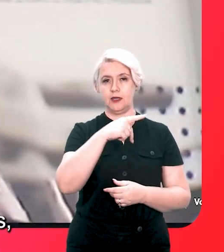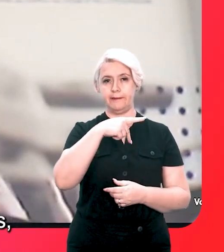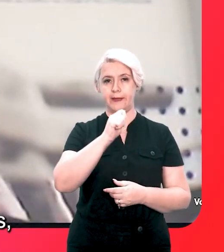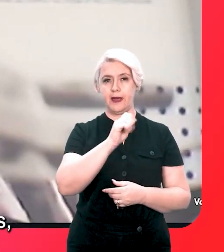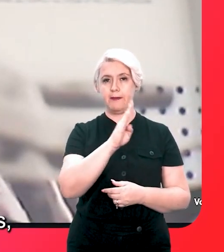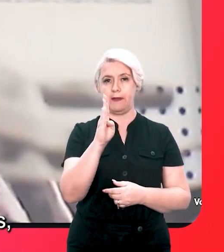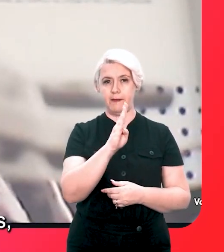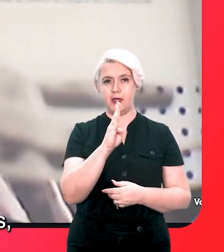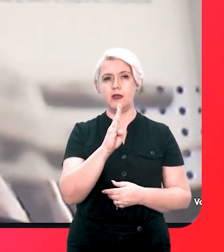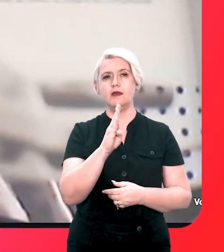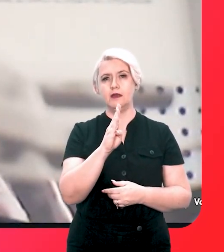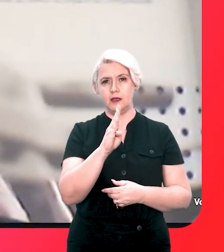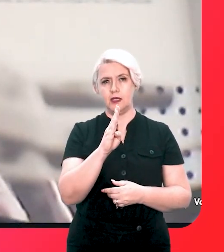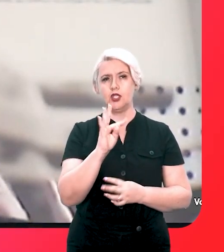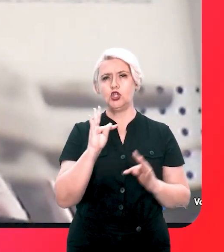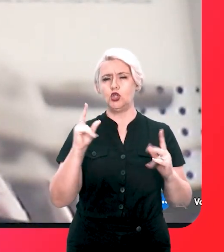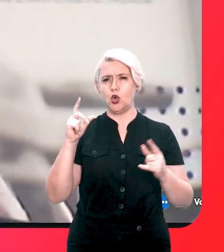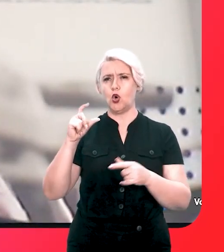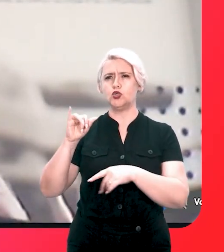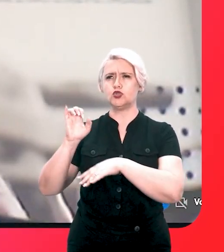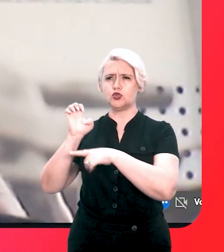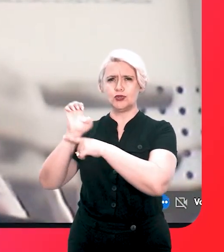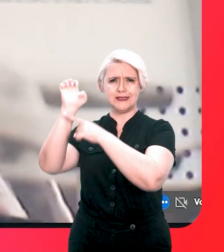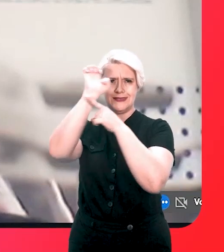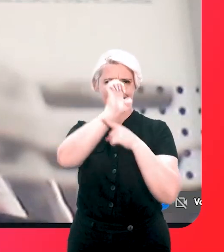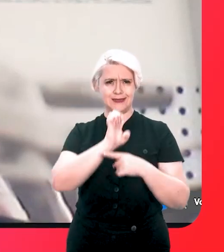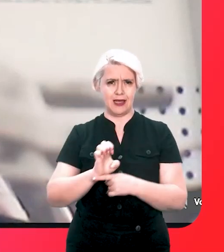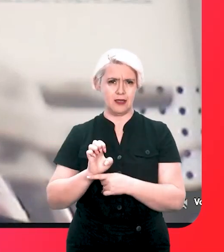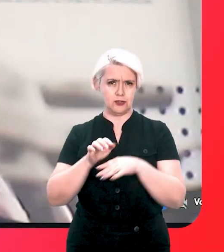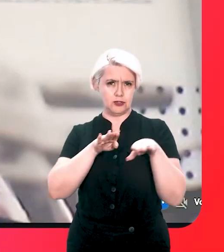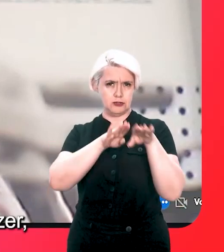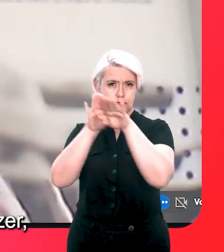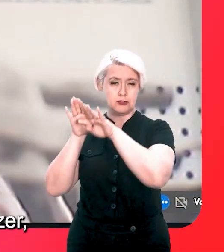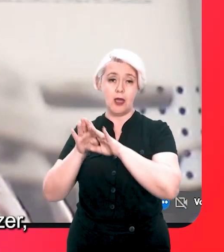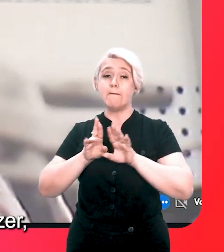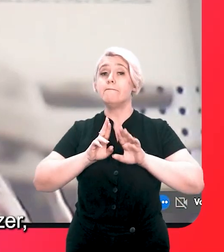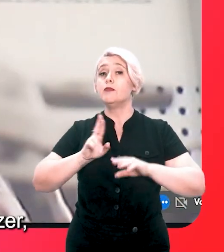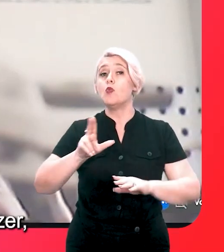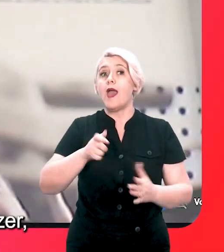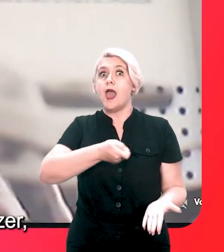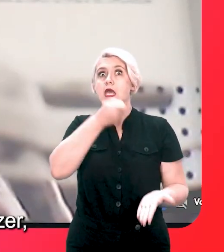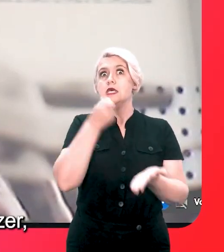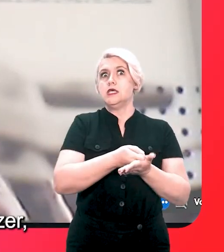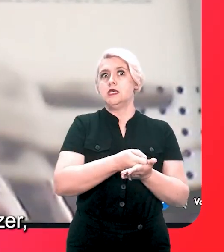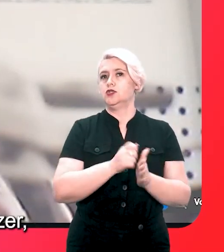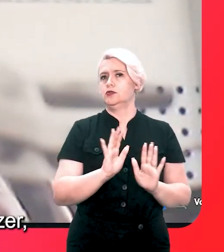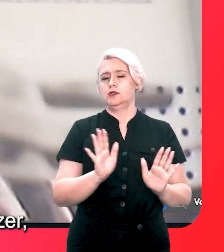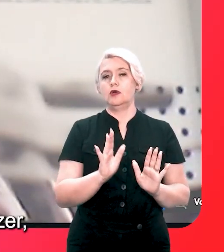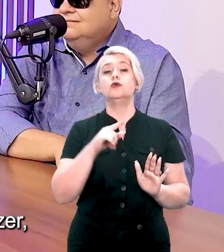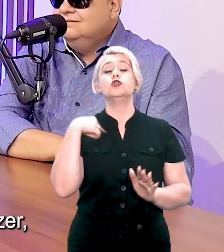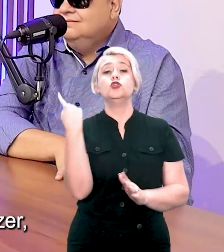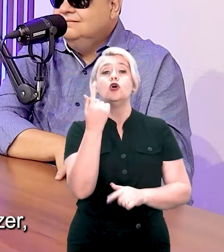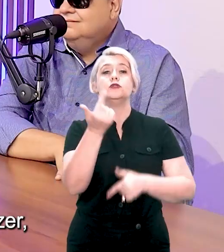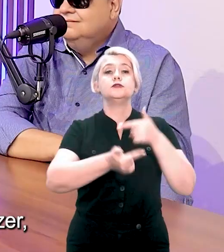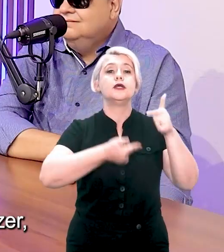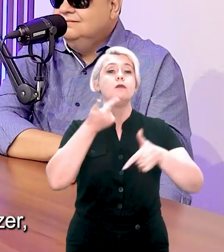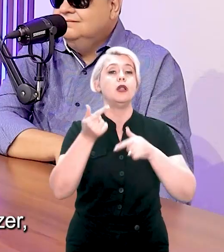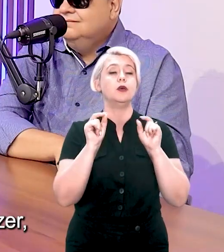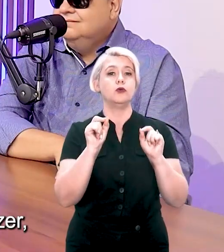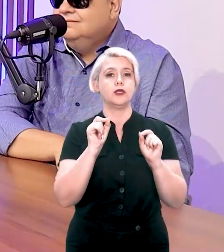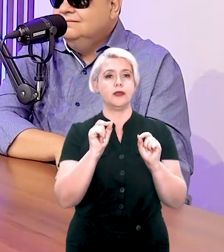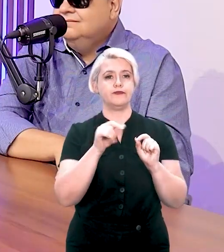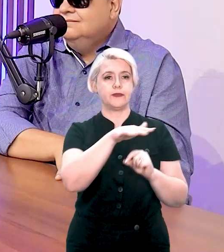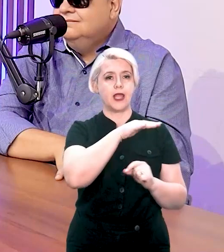para todos os núcleos, mas não de uma forma rígida, né? Porque nós trabalhamos o